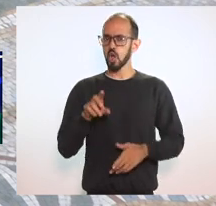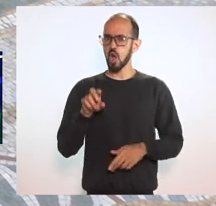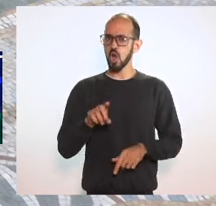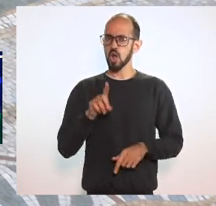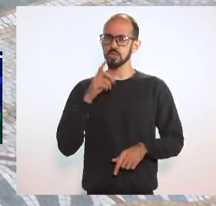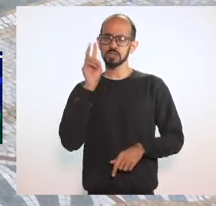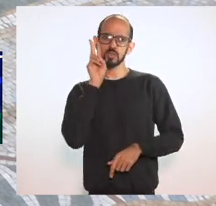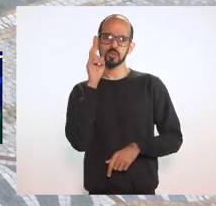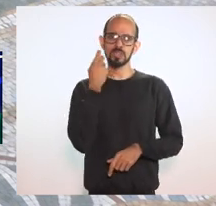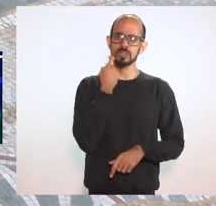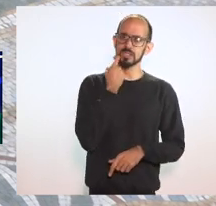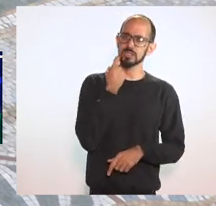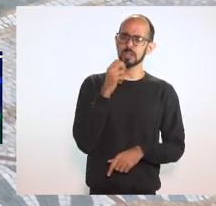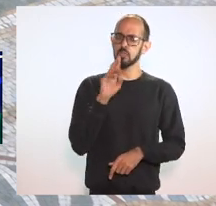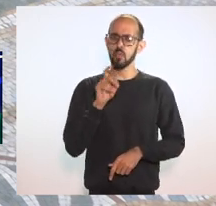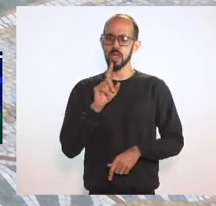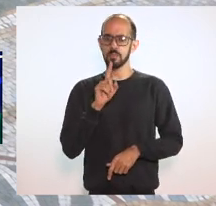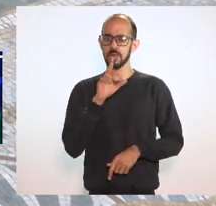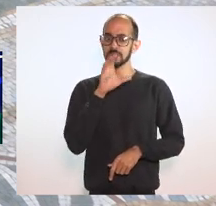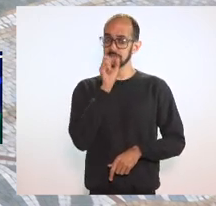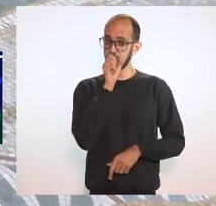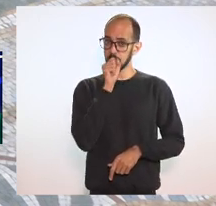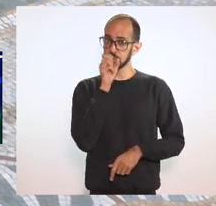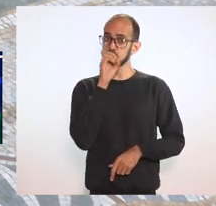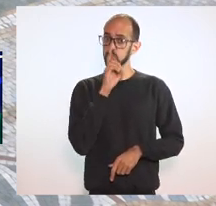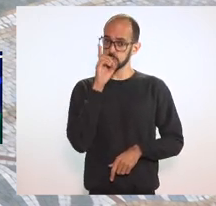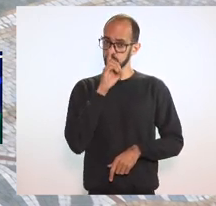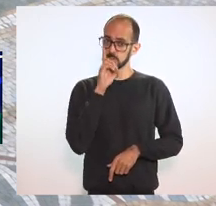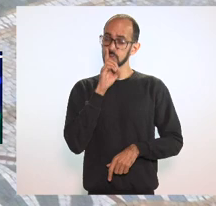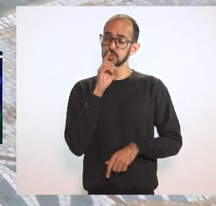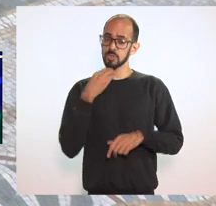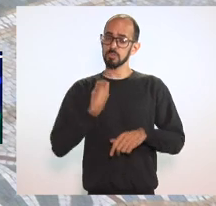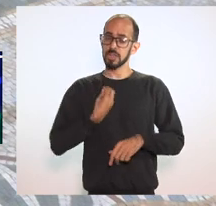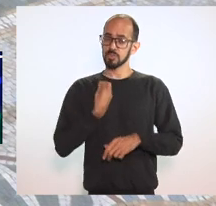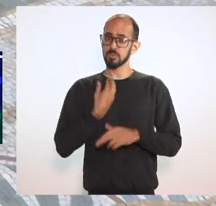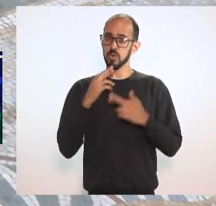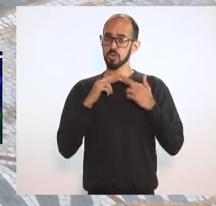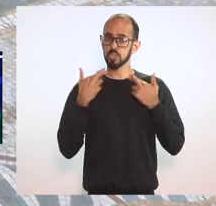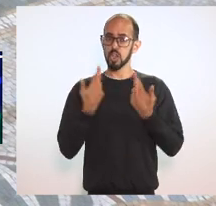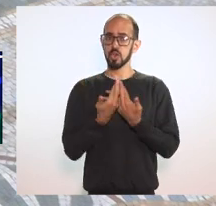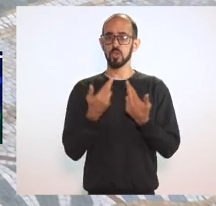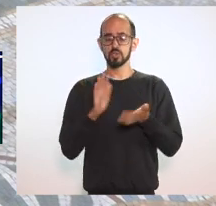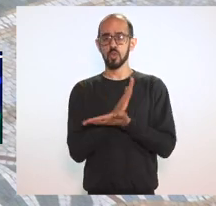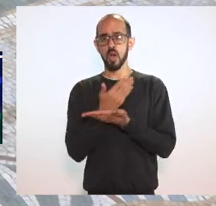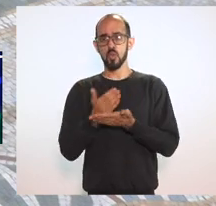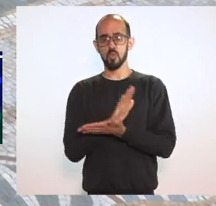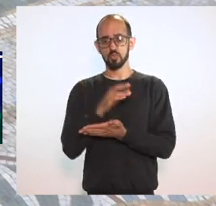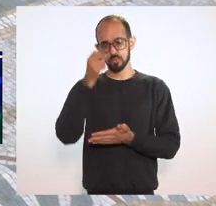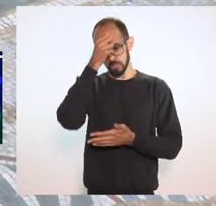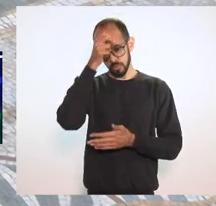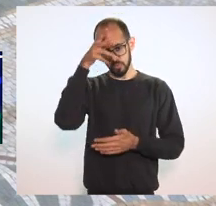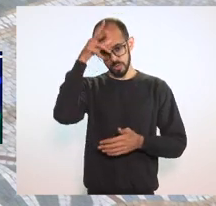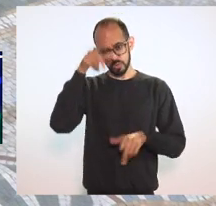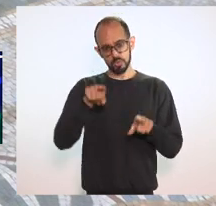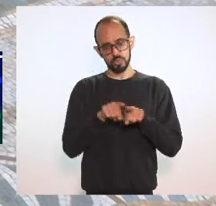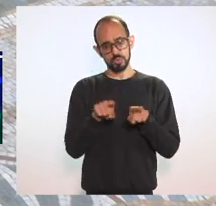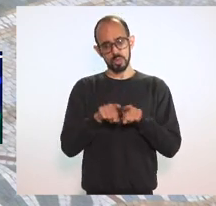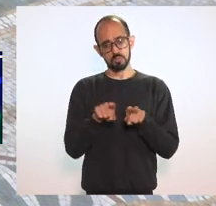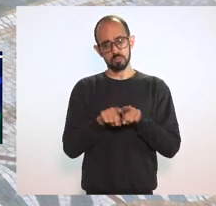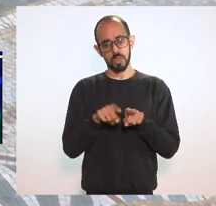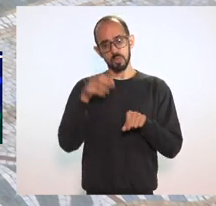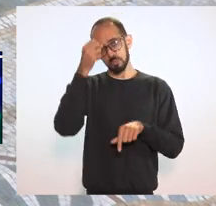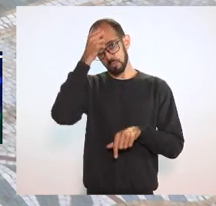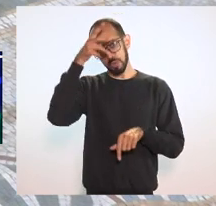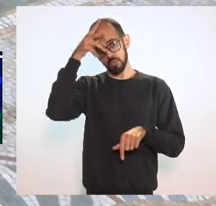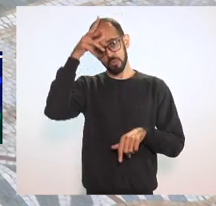mas também sábado e domingo nós participamos de reuniões com alguns prefeitos inclusive o prefeito